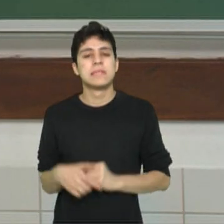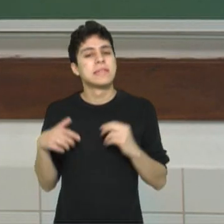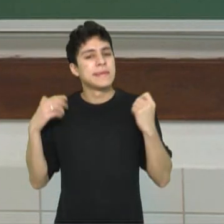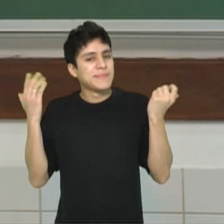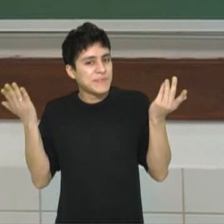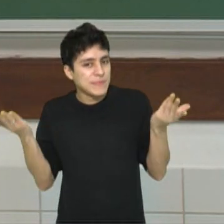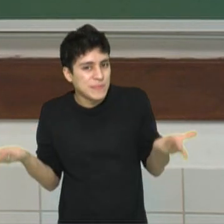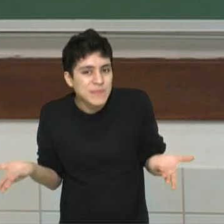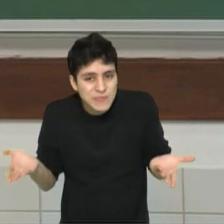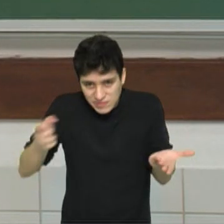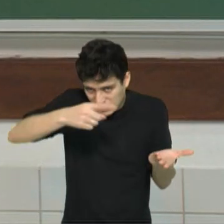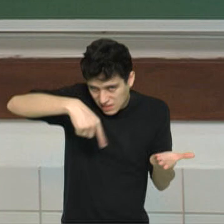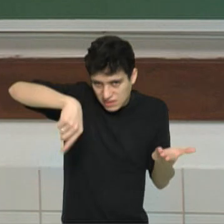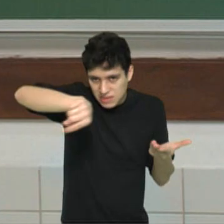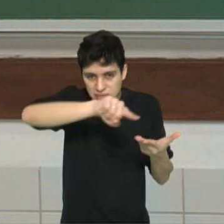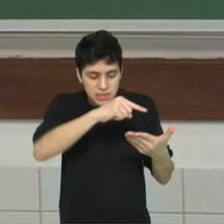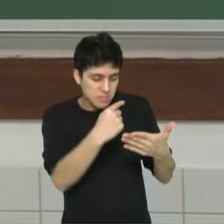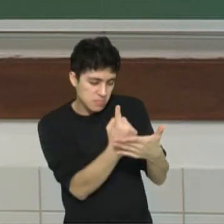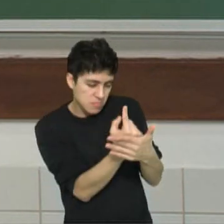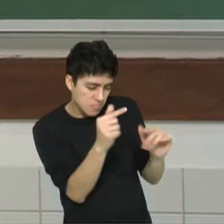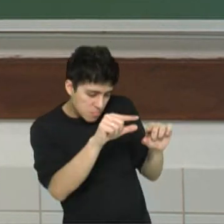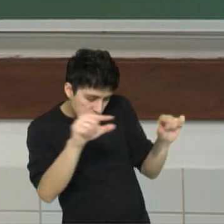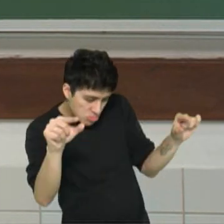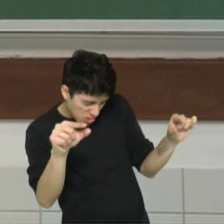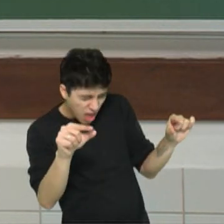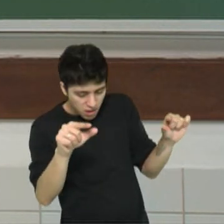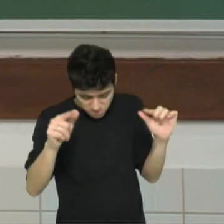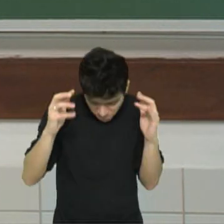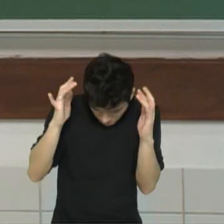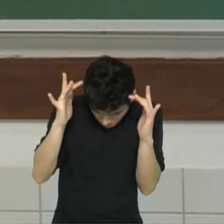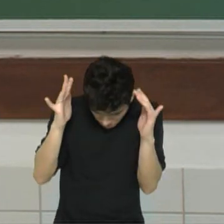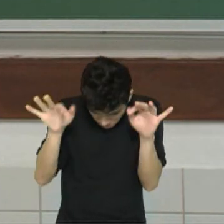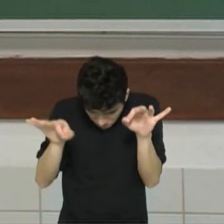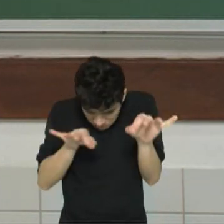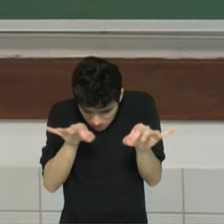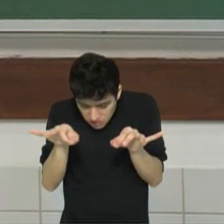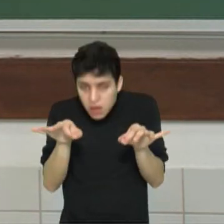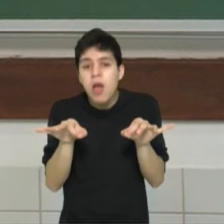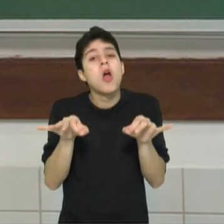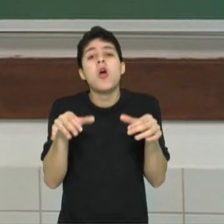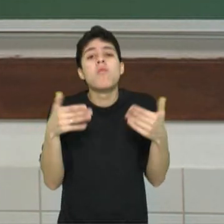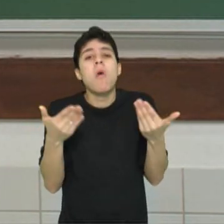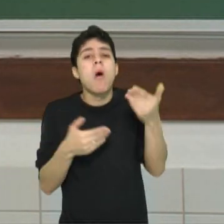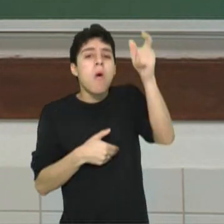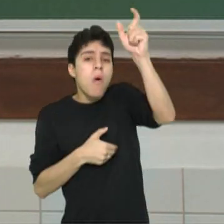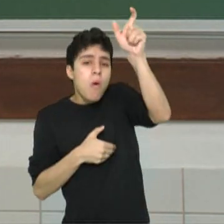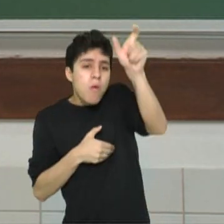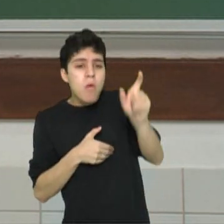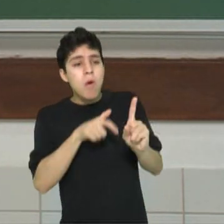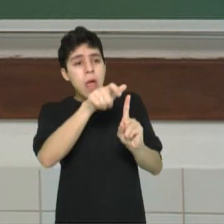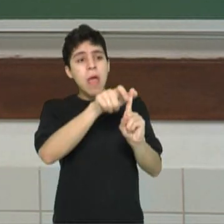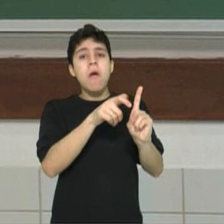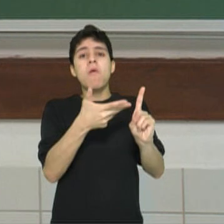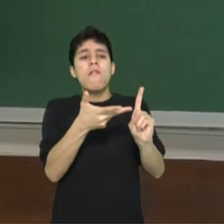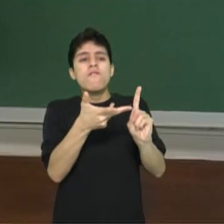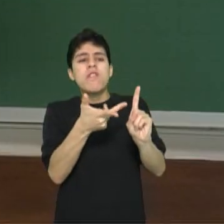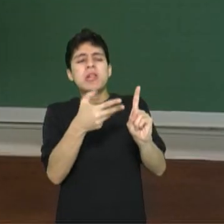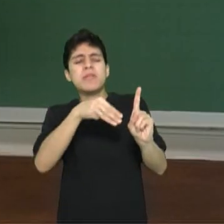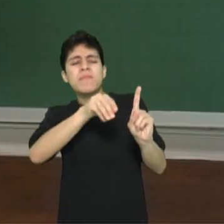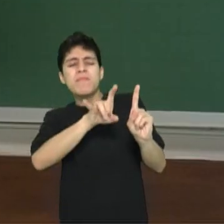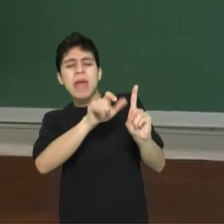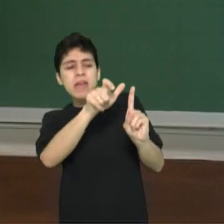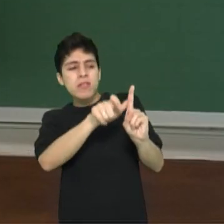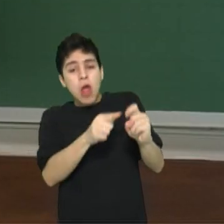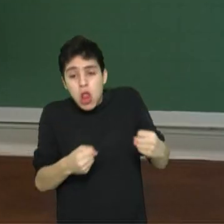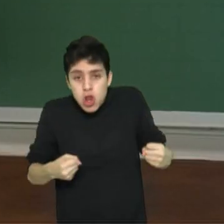E então, conseguiram resolver aí qual a velocidade média, né, desse atleta? Então, o que a gente tinha de